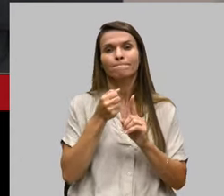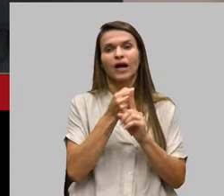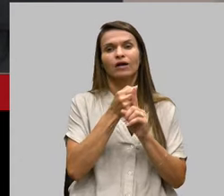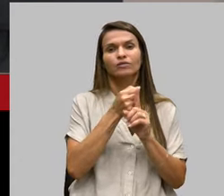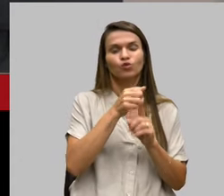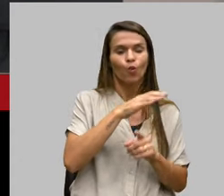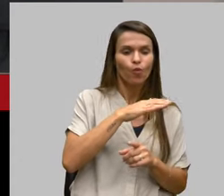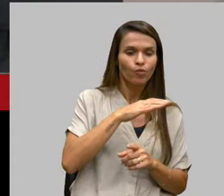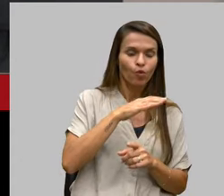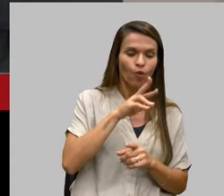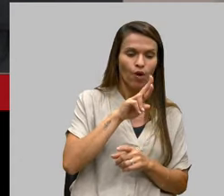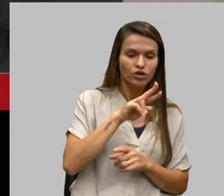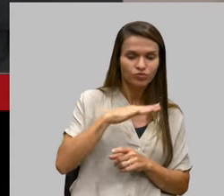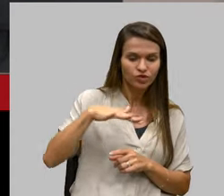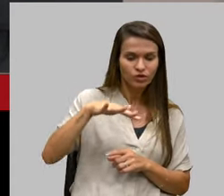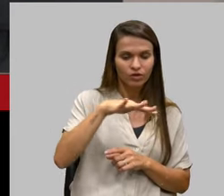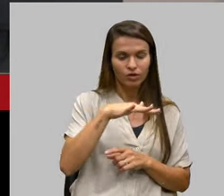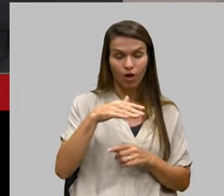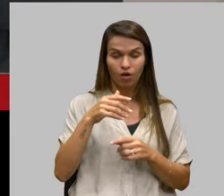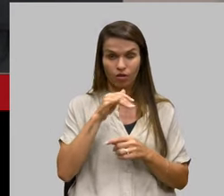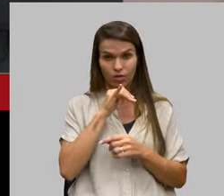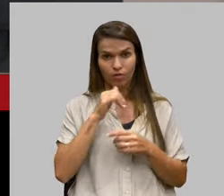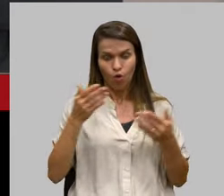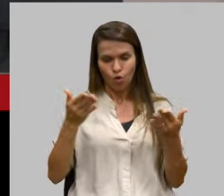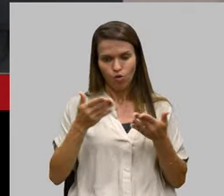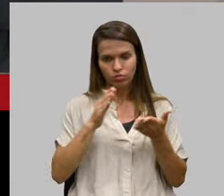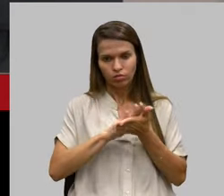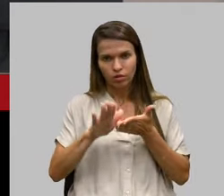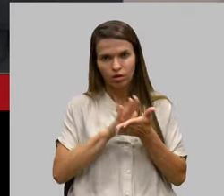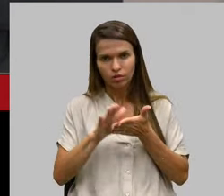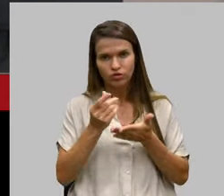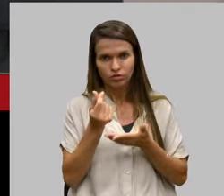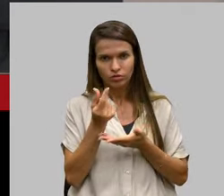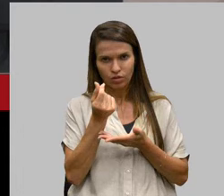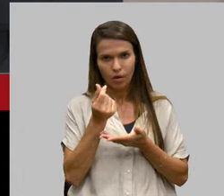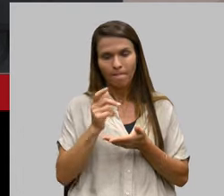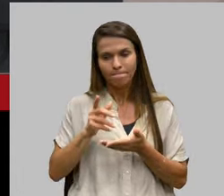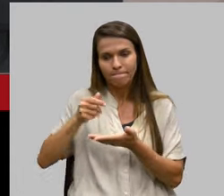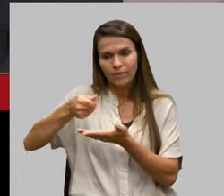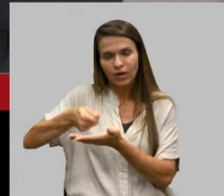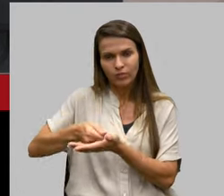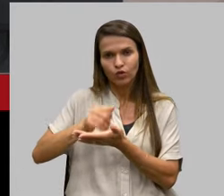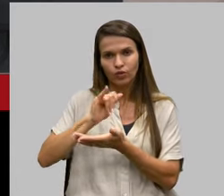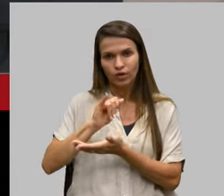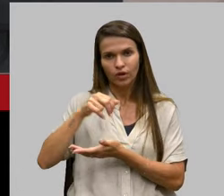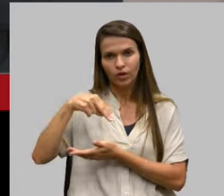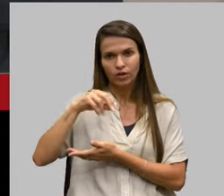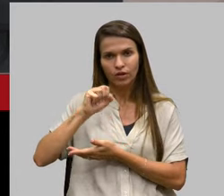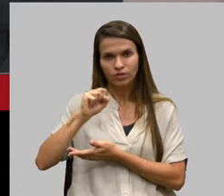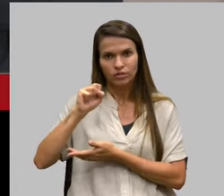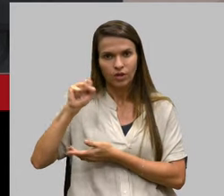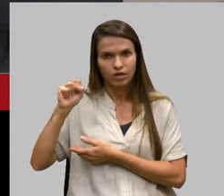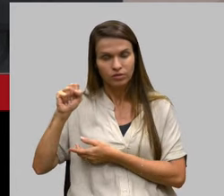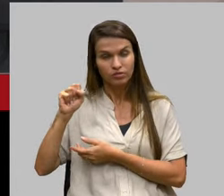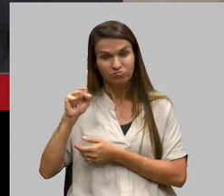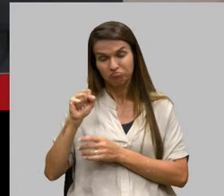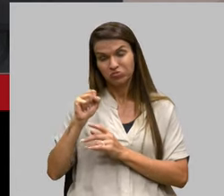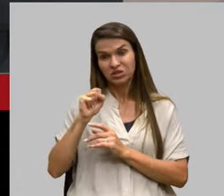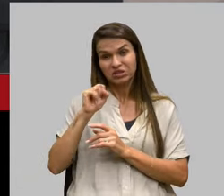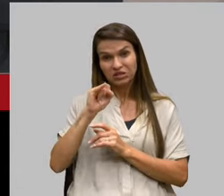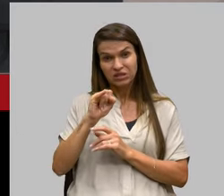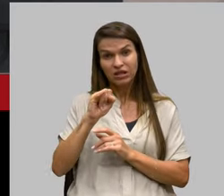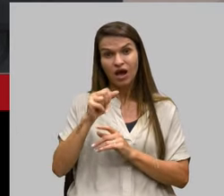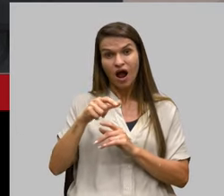porque se hoje nós gastamos muito dinheiro para pagamento do INSS e se nós tivéssemos guardados nós